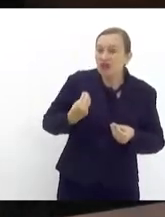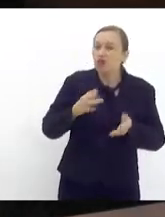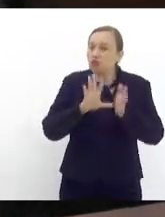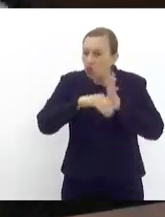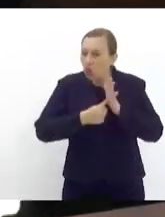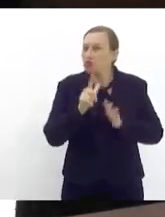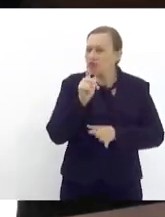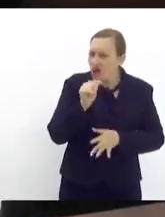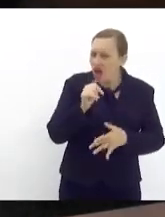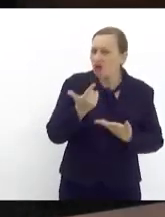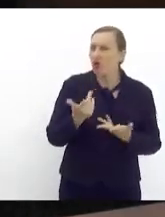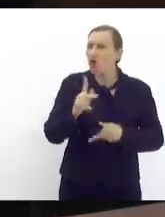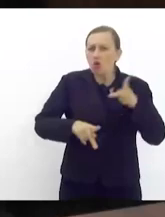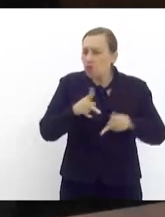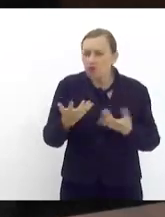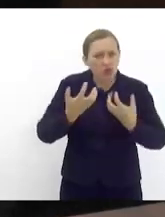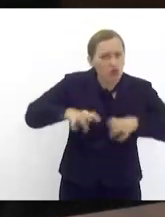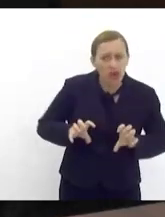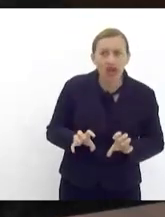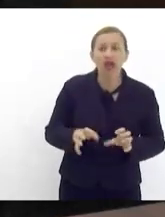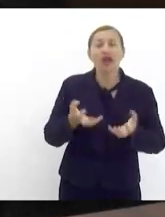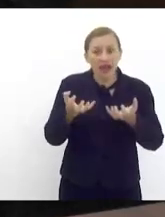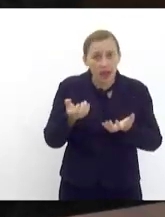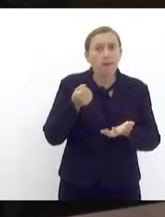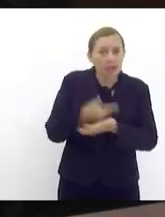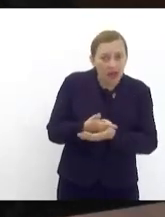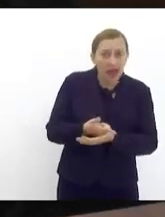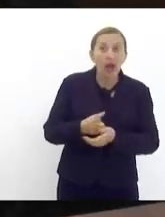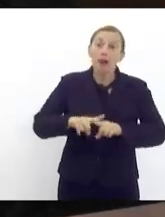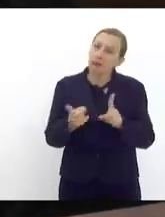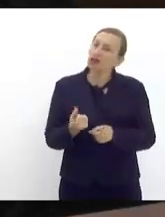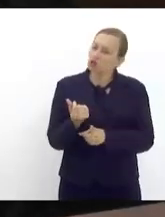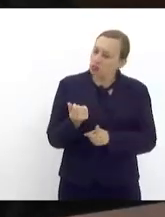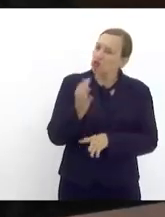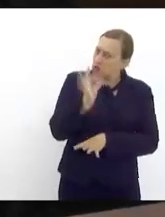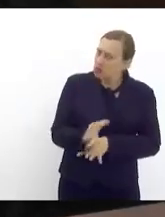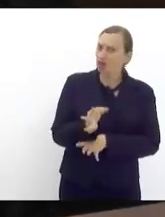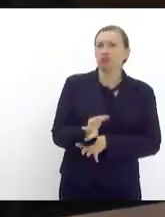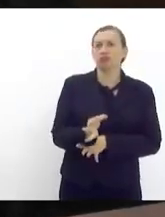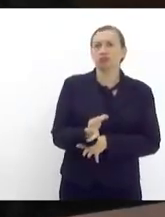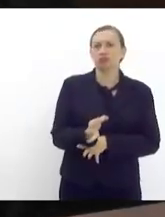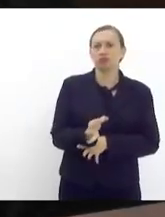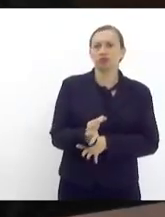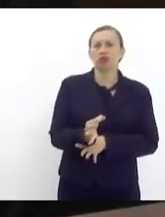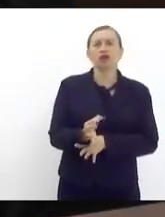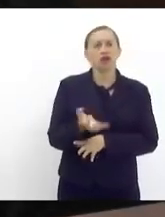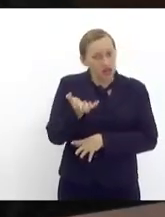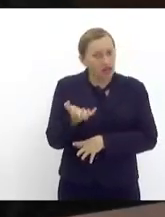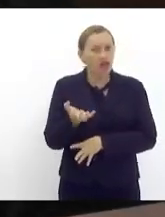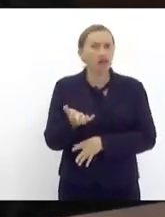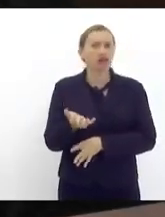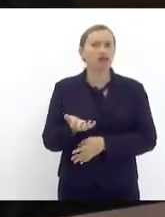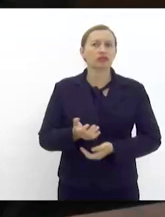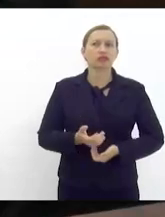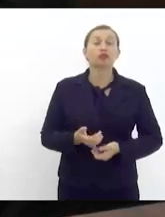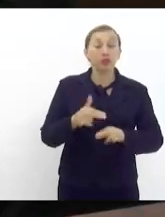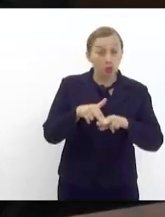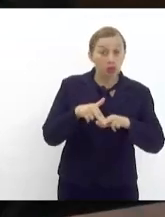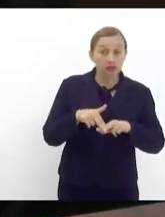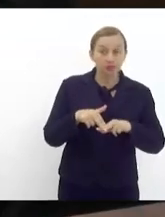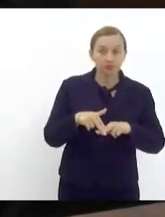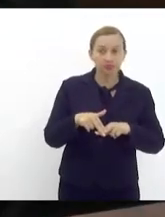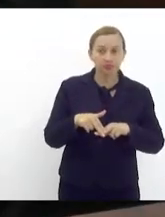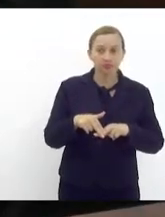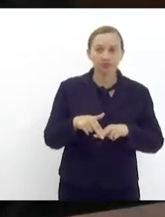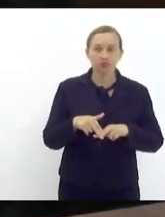a população não quer isso. A população quer pagar, mas um preço justo. É isso que ela quer. Por isso, do